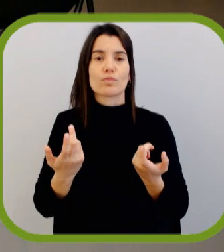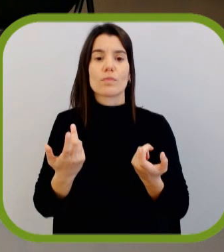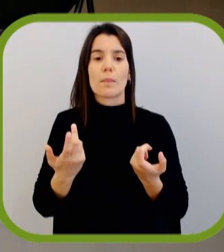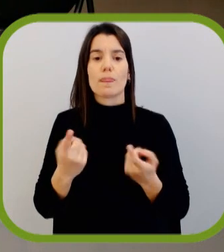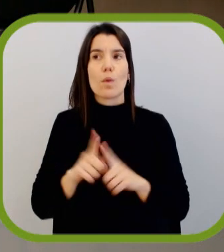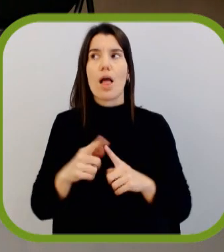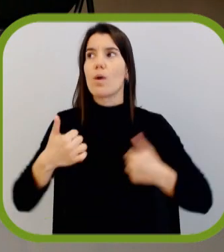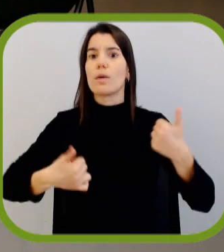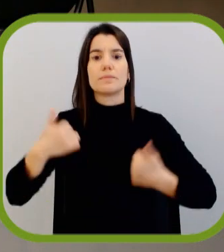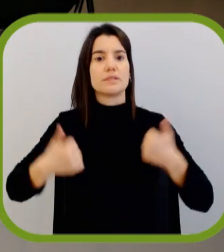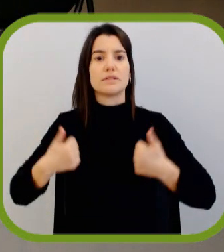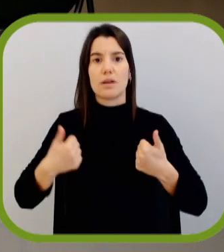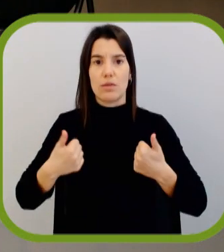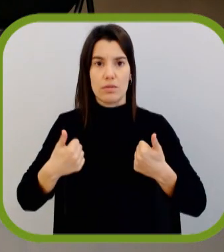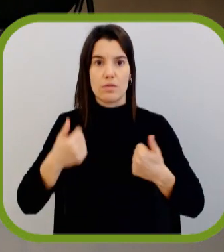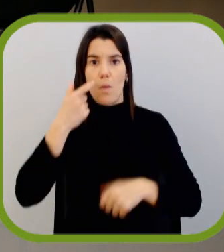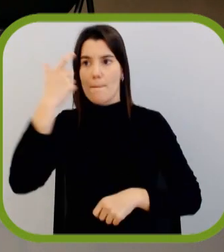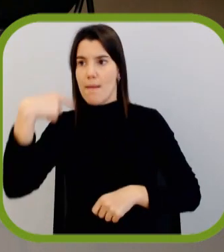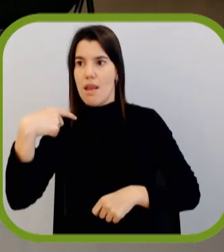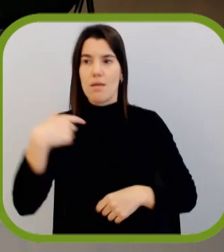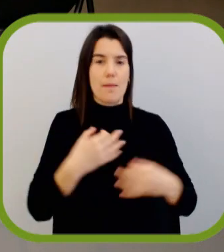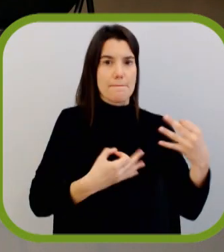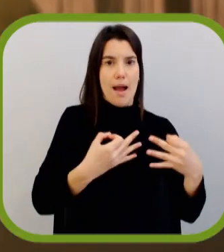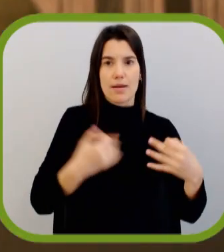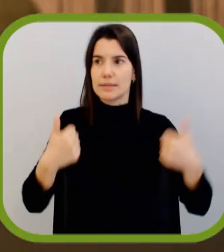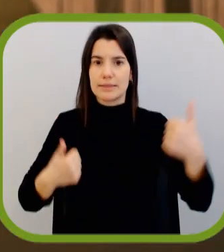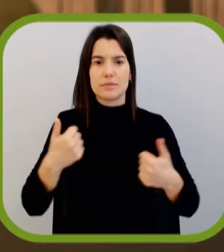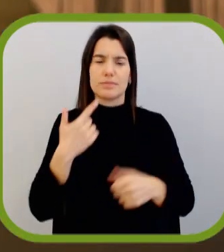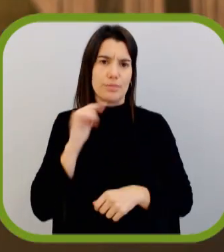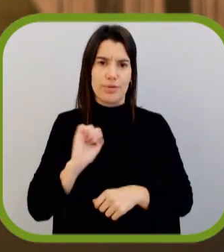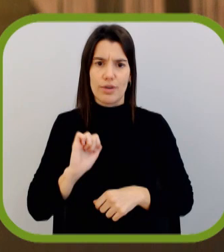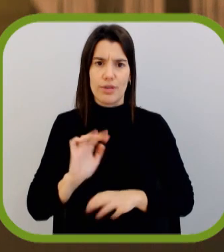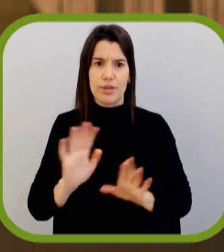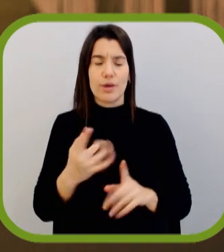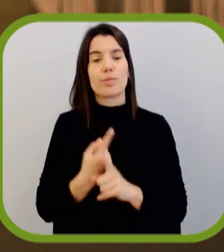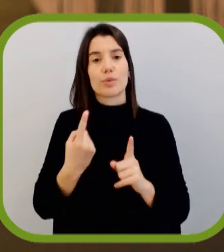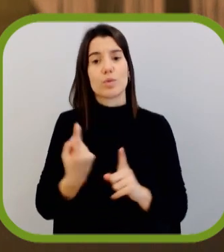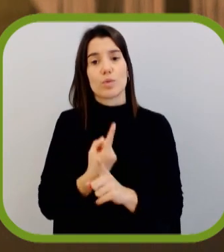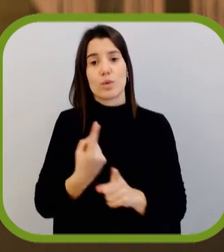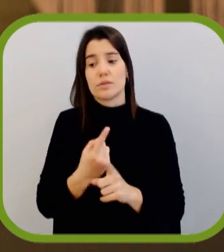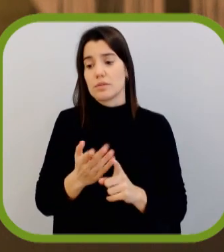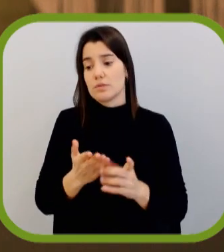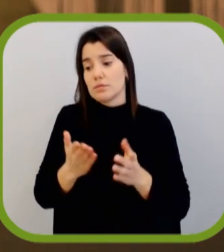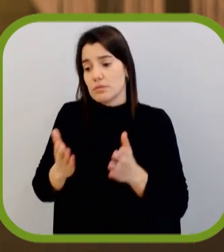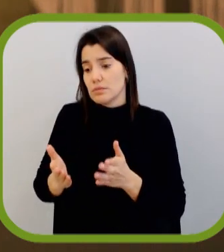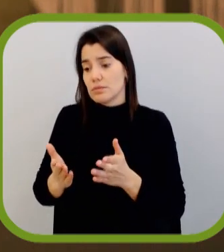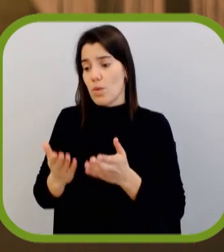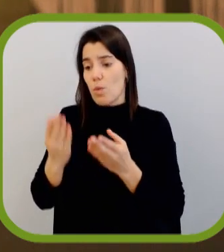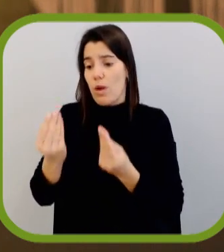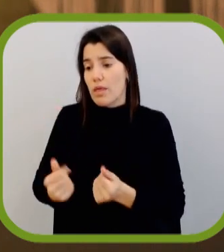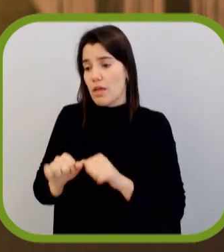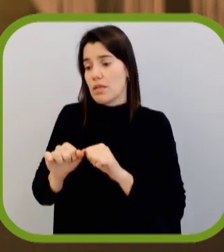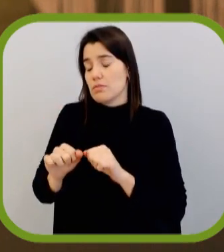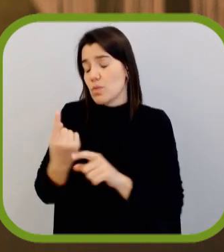digamos, numa competição humano-máquina, porque numas coisas nós temos umas